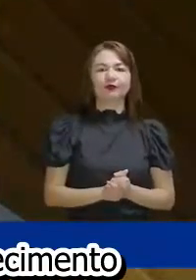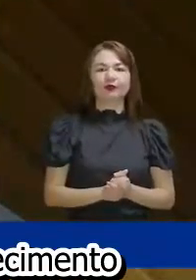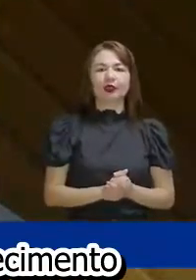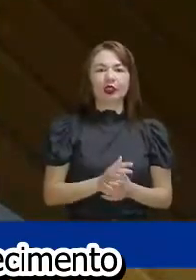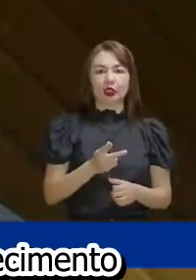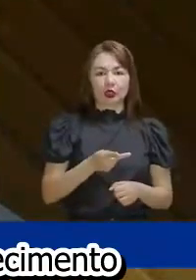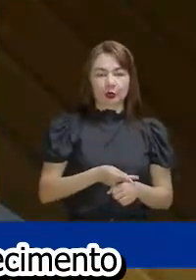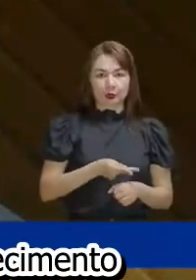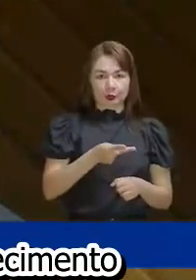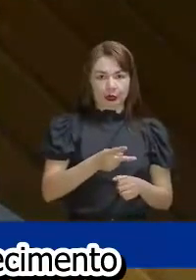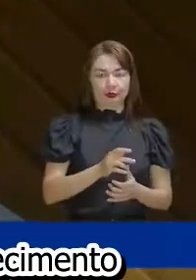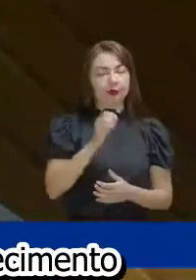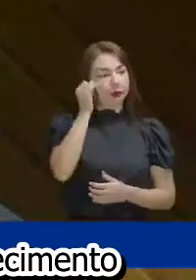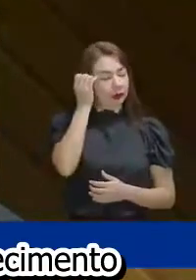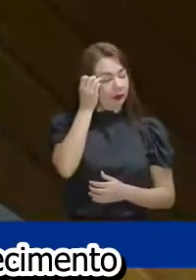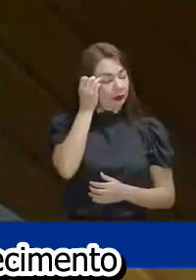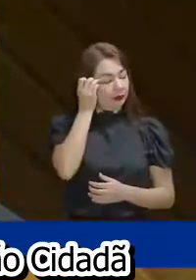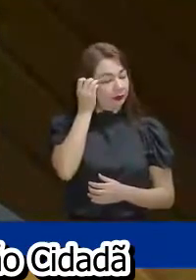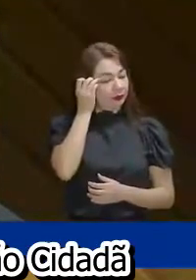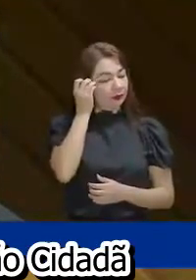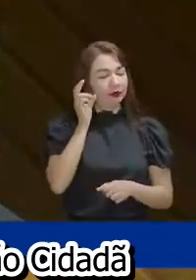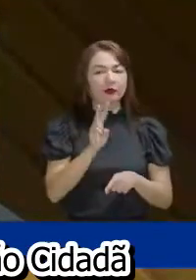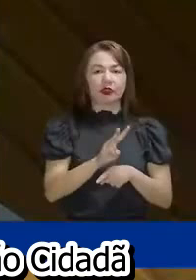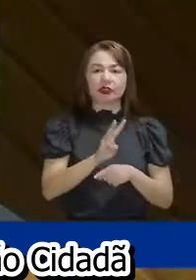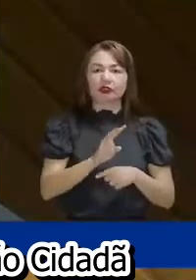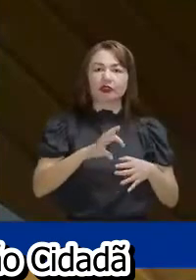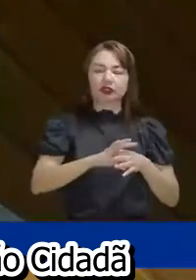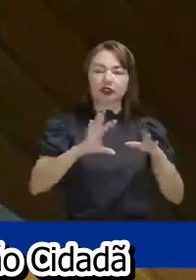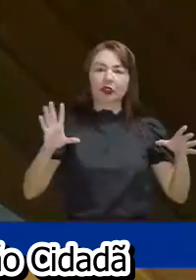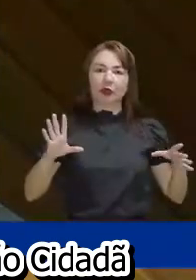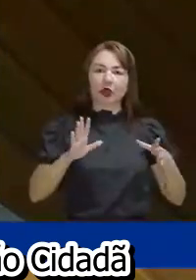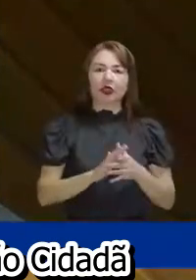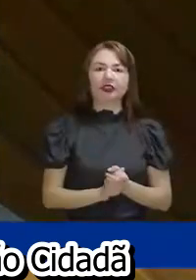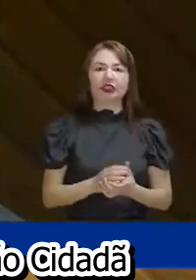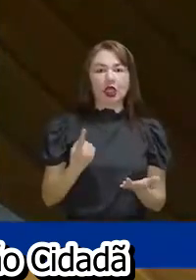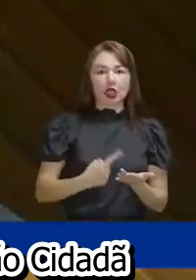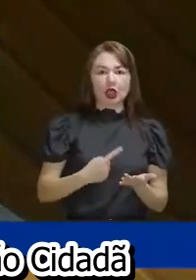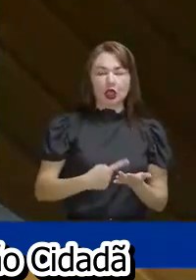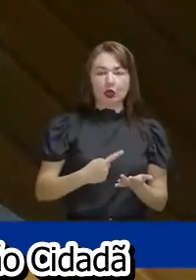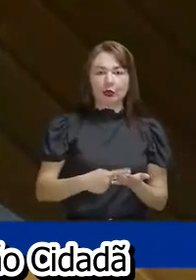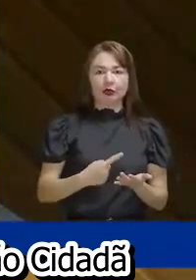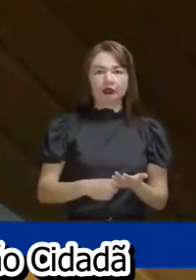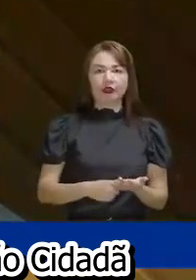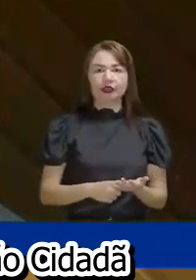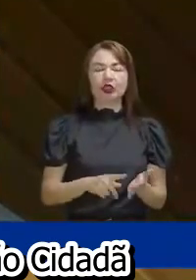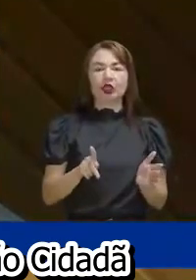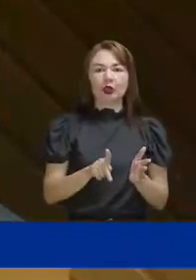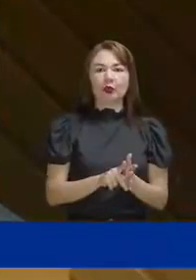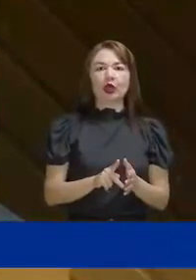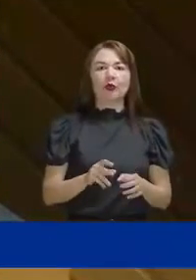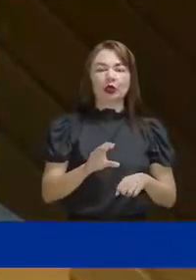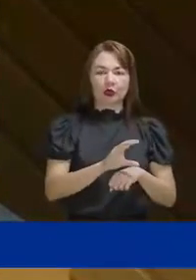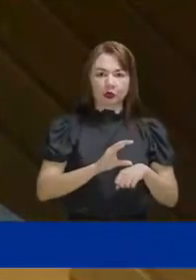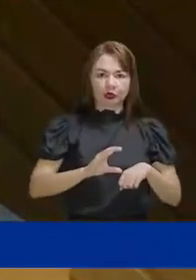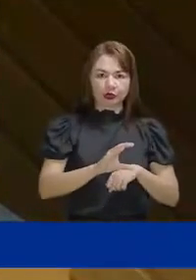da Democracia faz o reconhecimento pela atuação funcional comprometida com a Constituição Cidadã